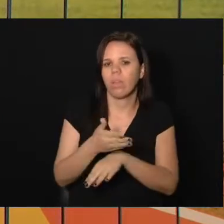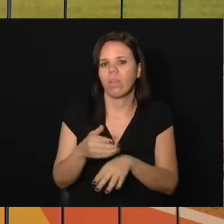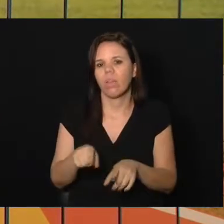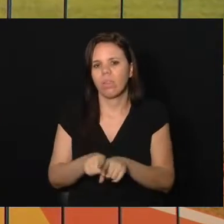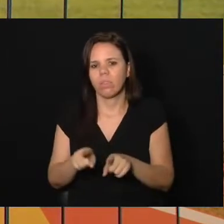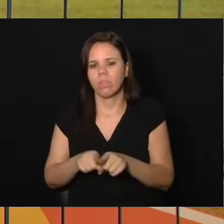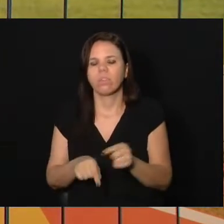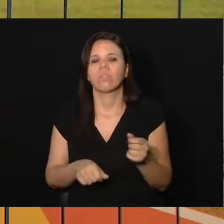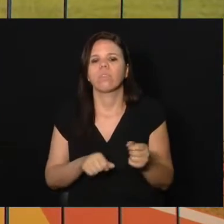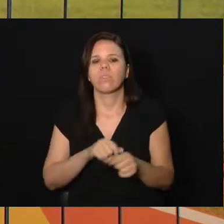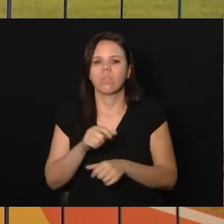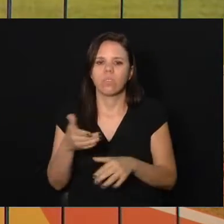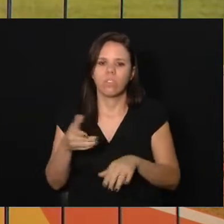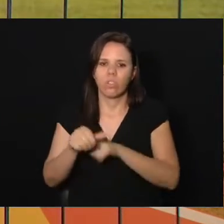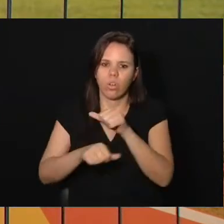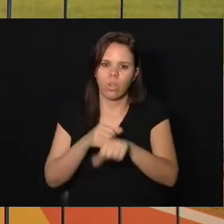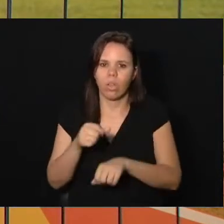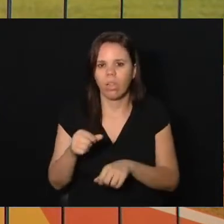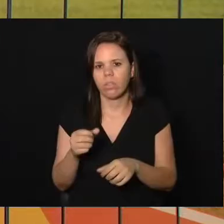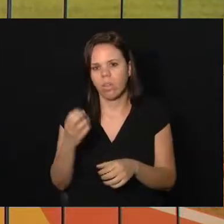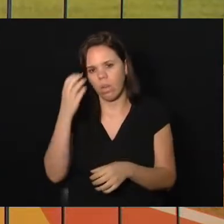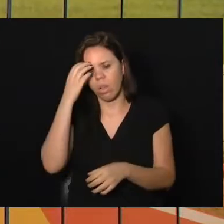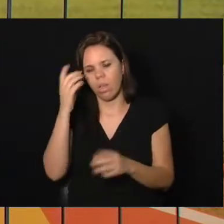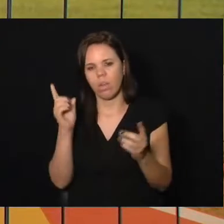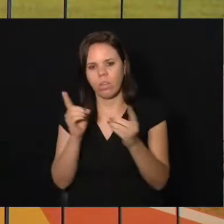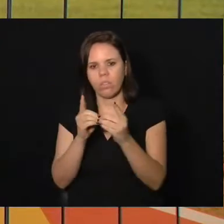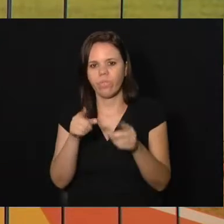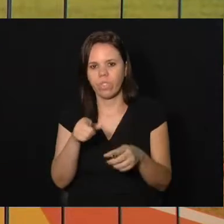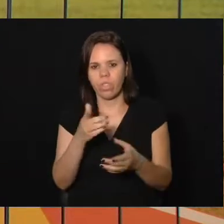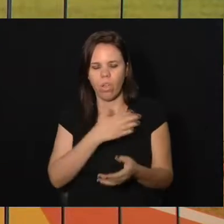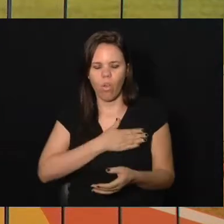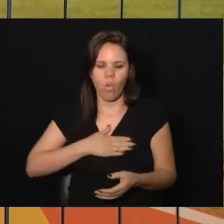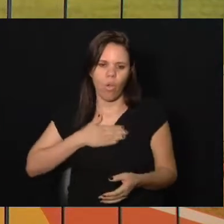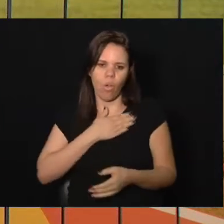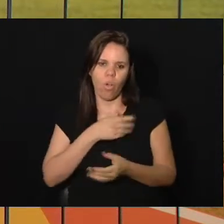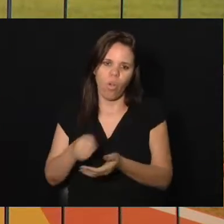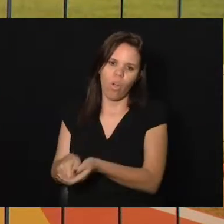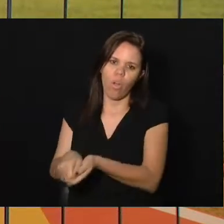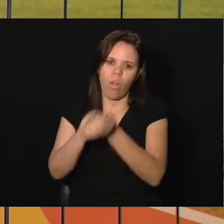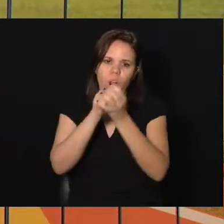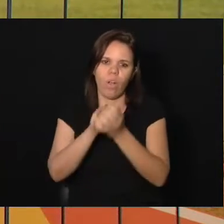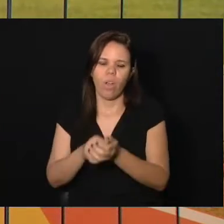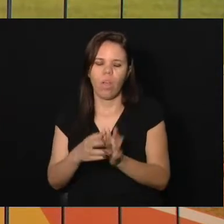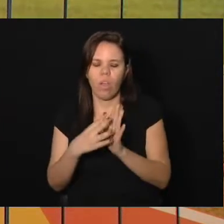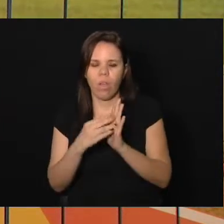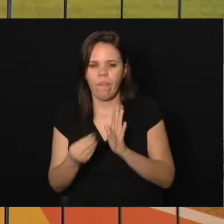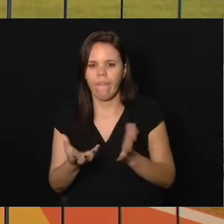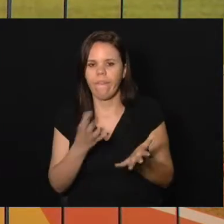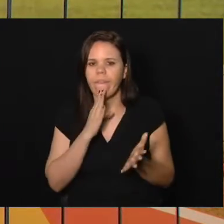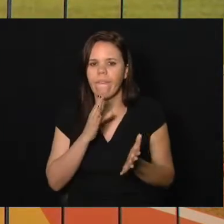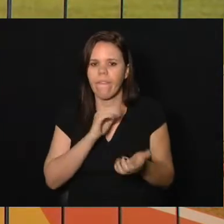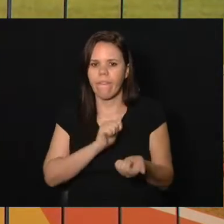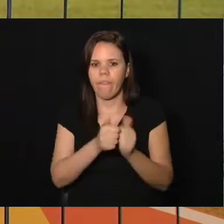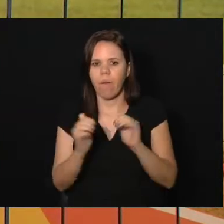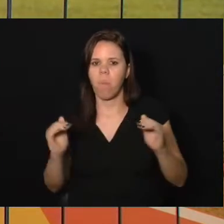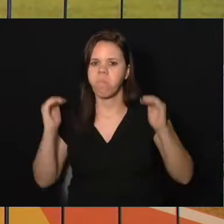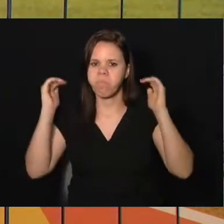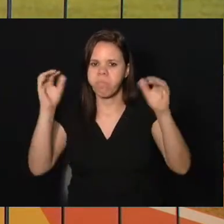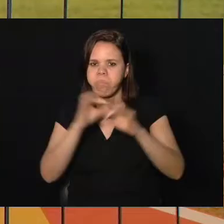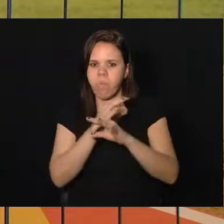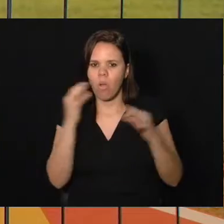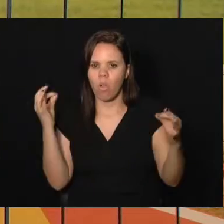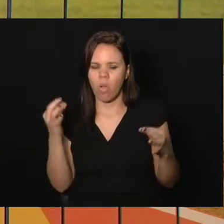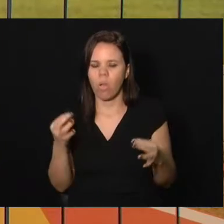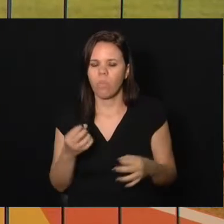ser trocado na bilheteria do Taquaral. Você que gosta de vôlei ou quer conhecer a modalidade, é esporte de alto rendimento,